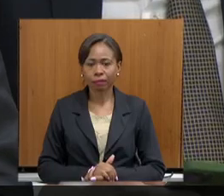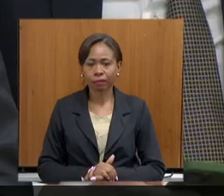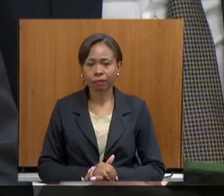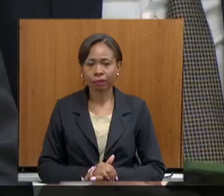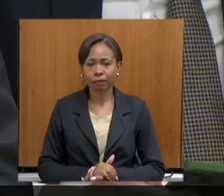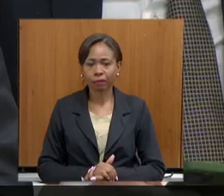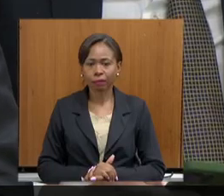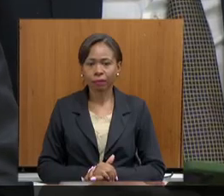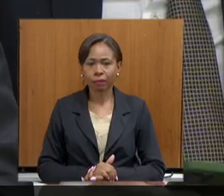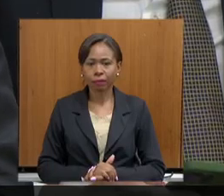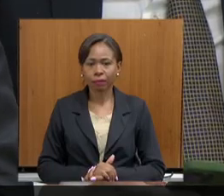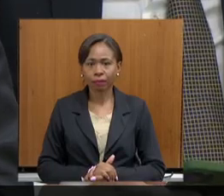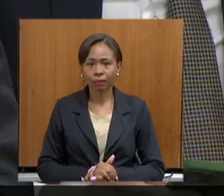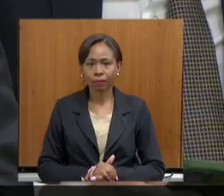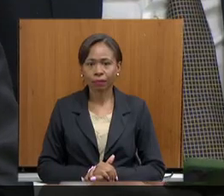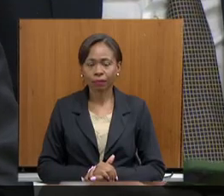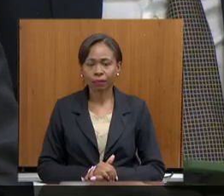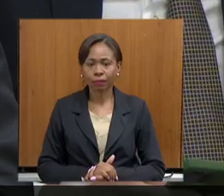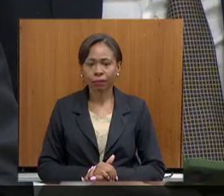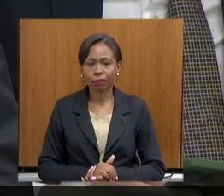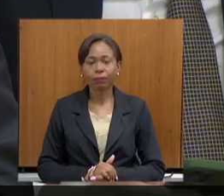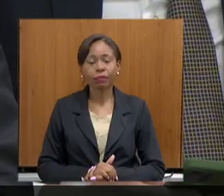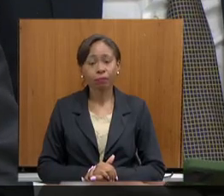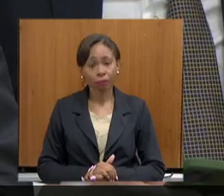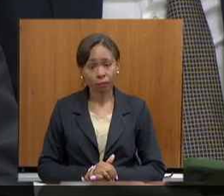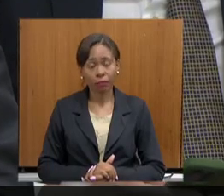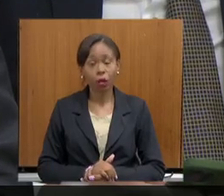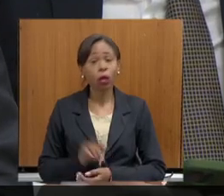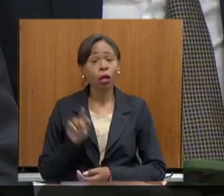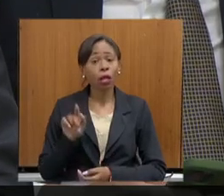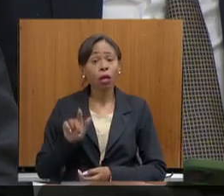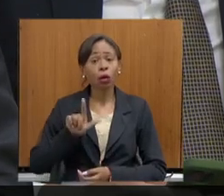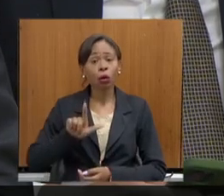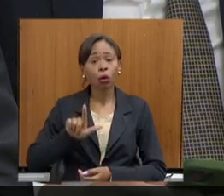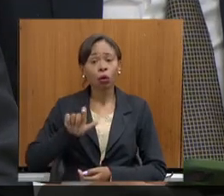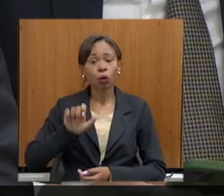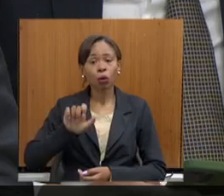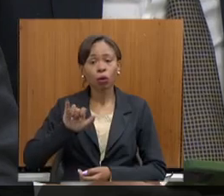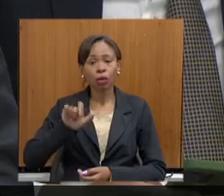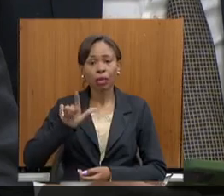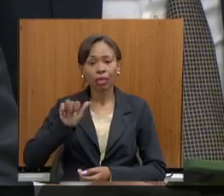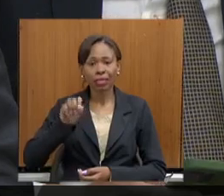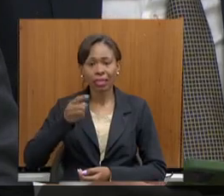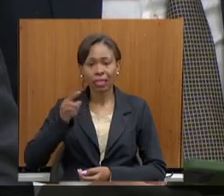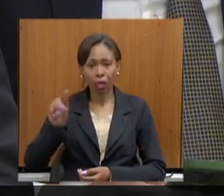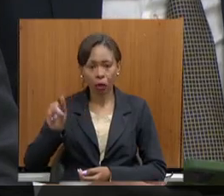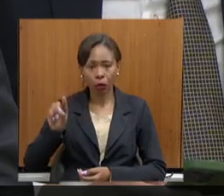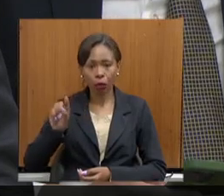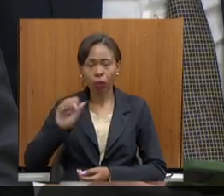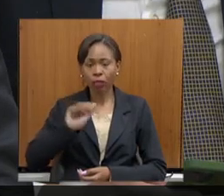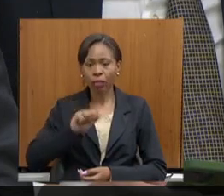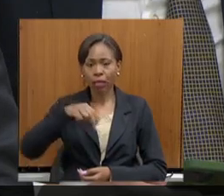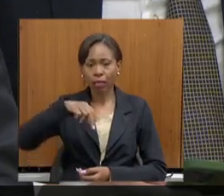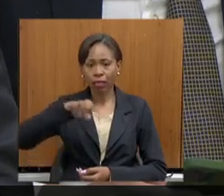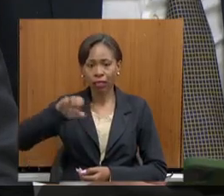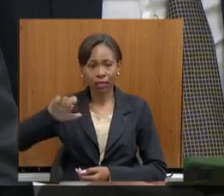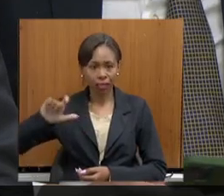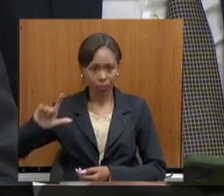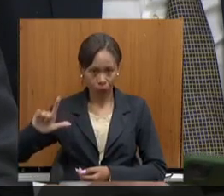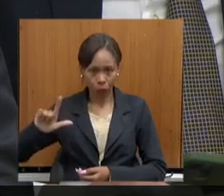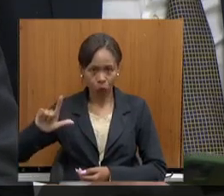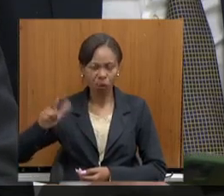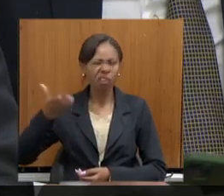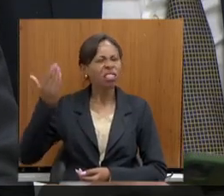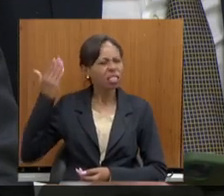da e do leilão Daniel não é um trabalho que nós fizemos a muito tempo